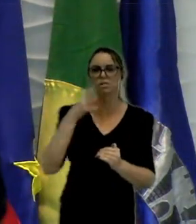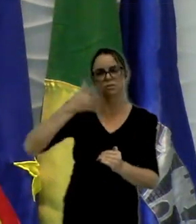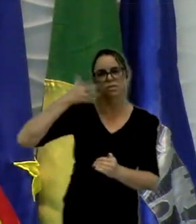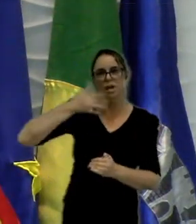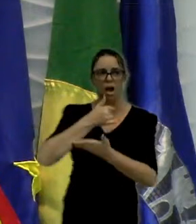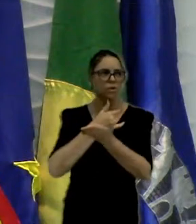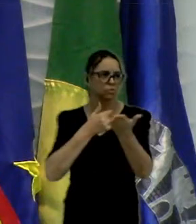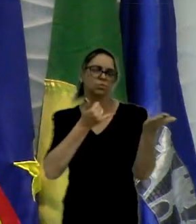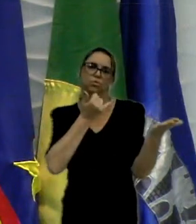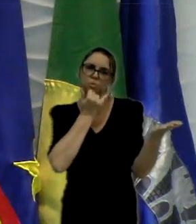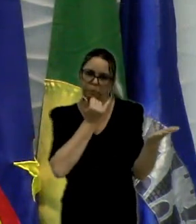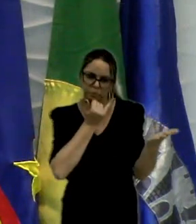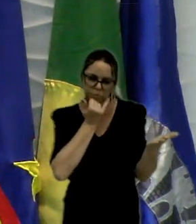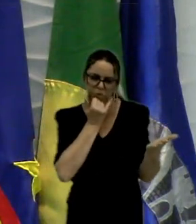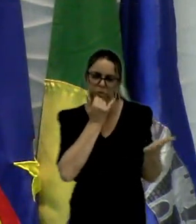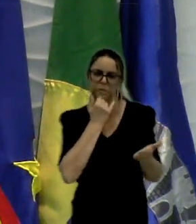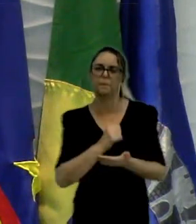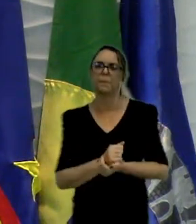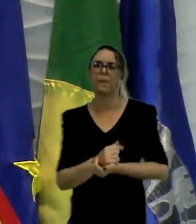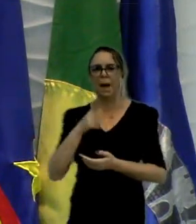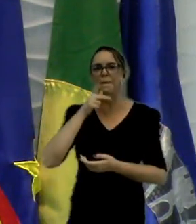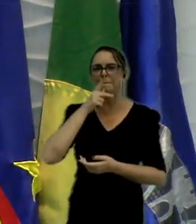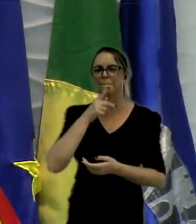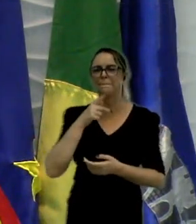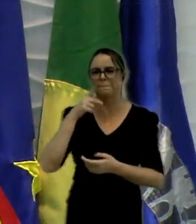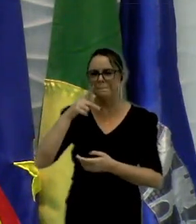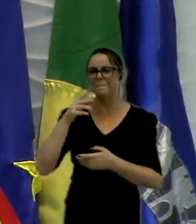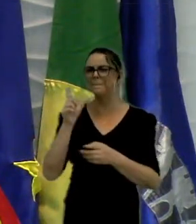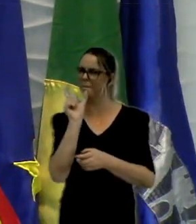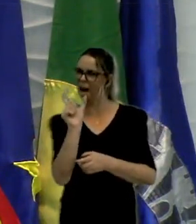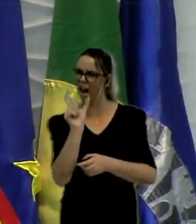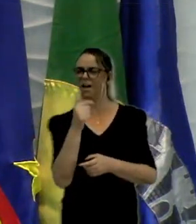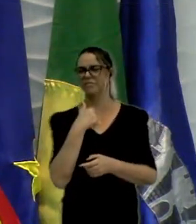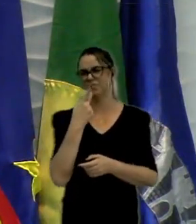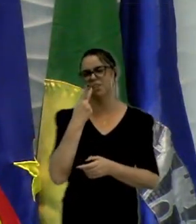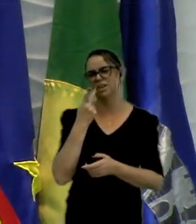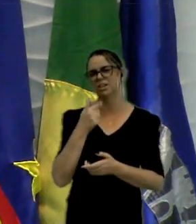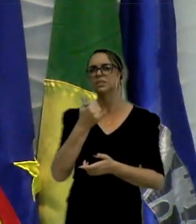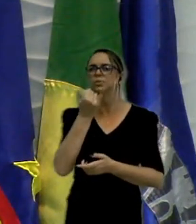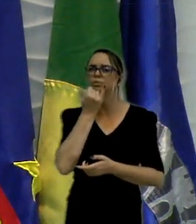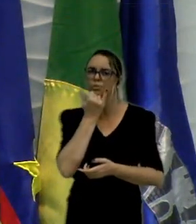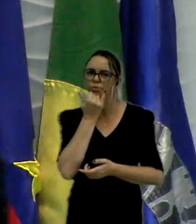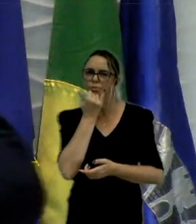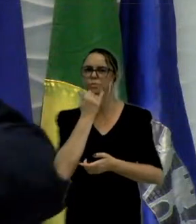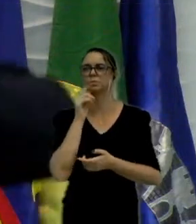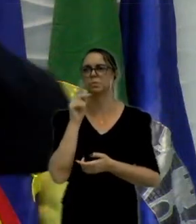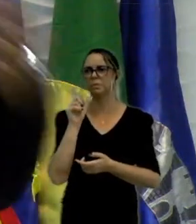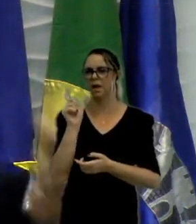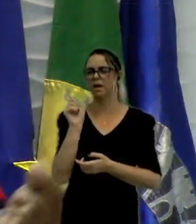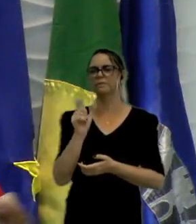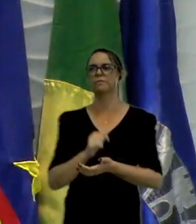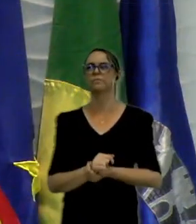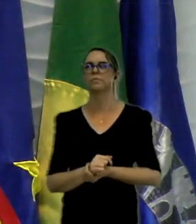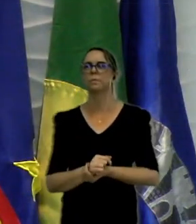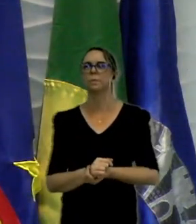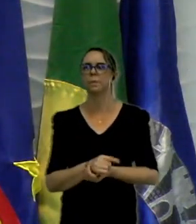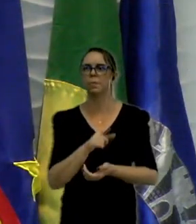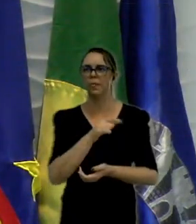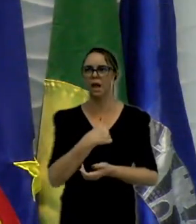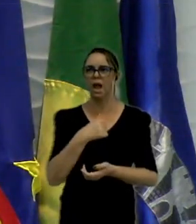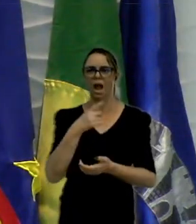vocês. Eu peço desculpa pela palavra que eu disse. De câmara. Eu peço desculpa pela palavra que foi. Força de